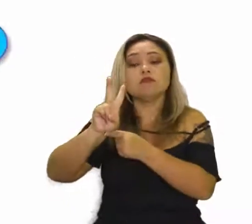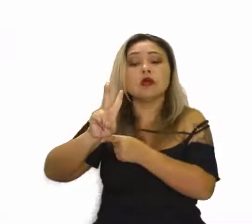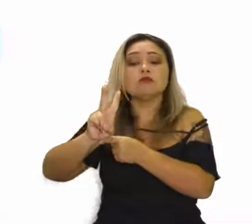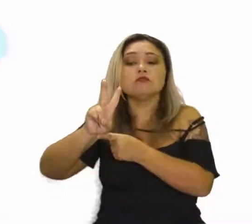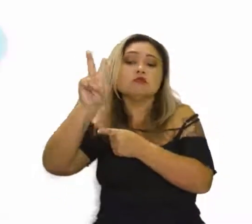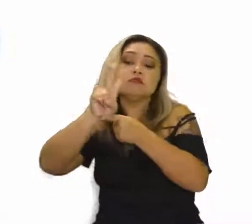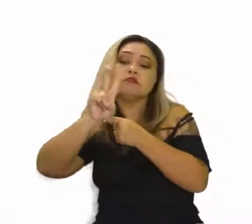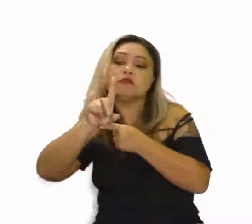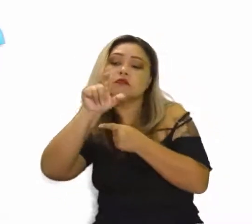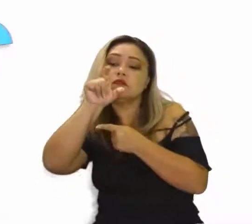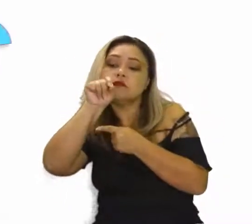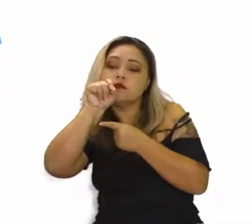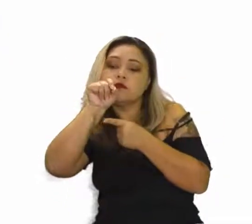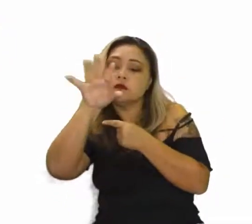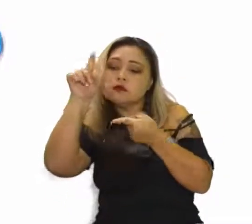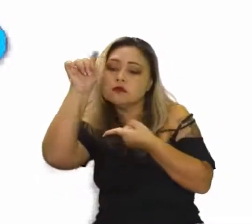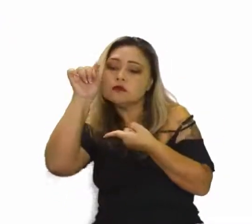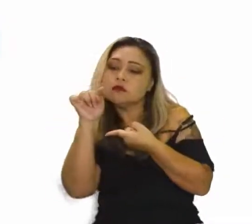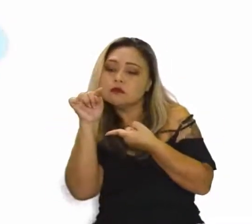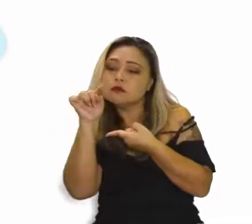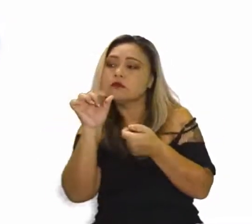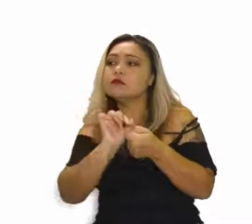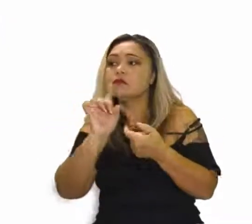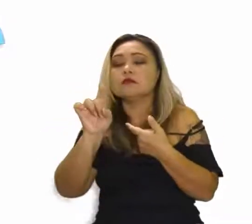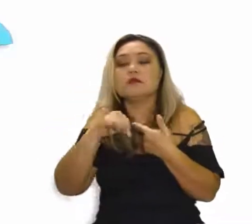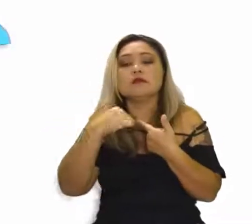cria codorna. Por exemplo,